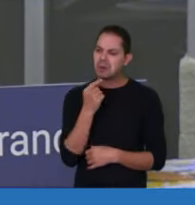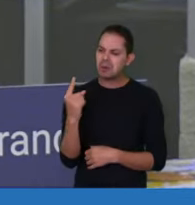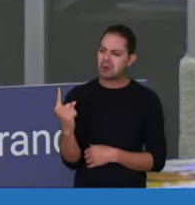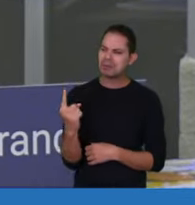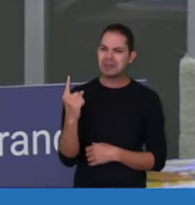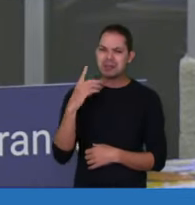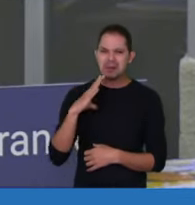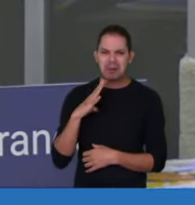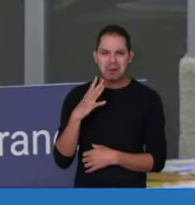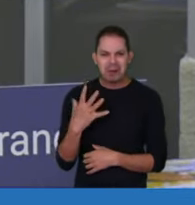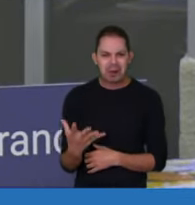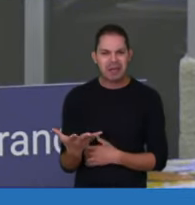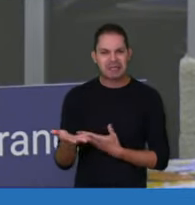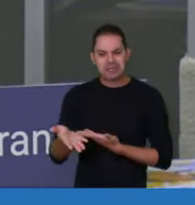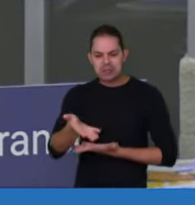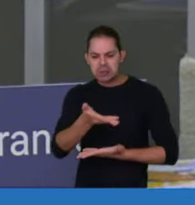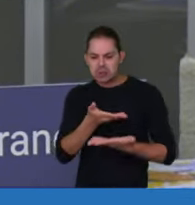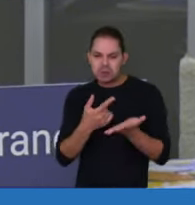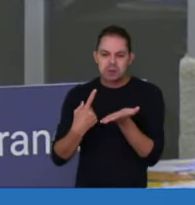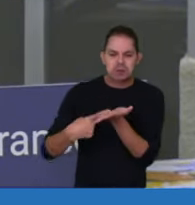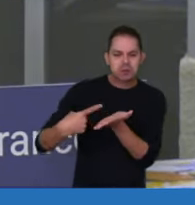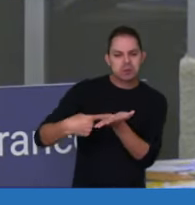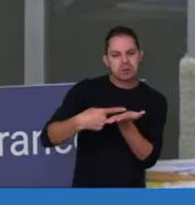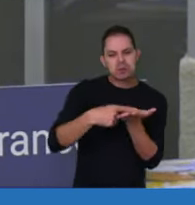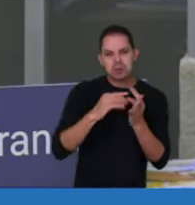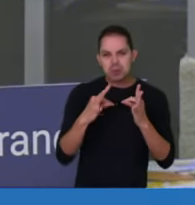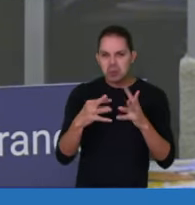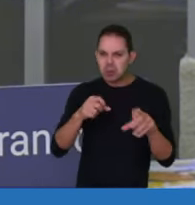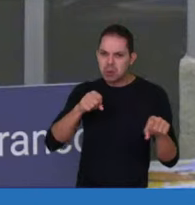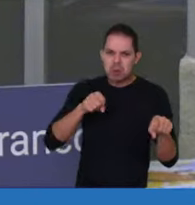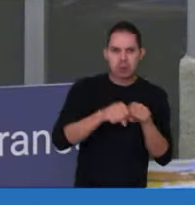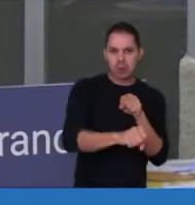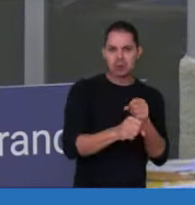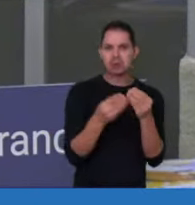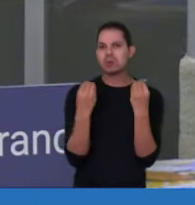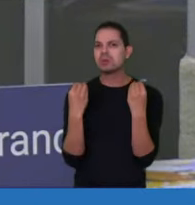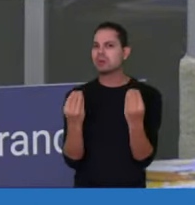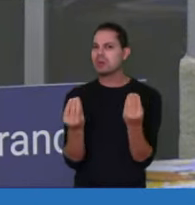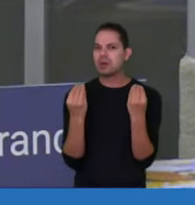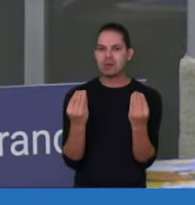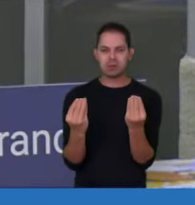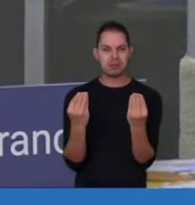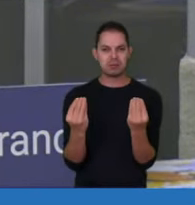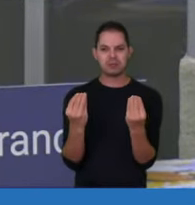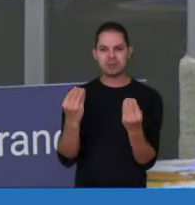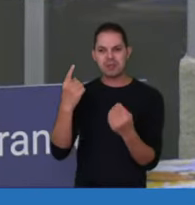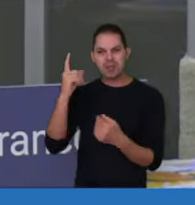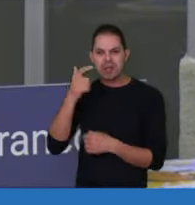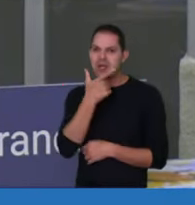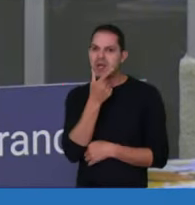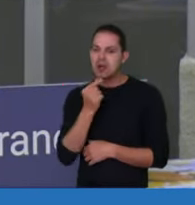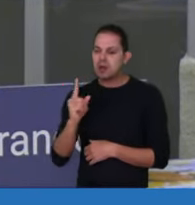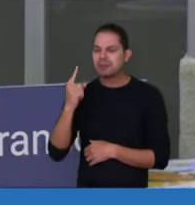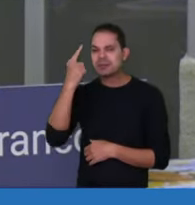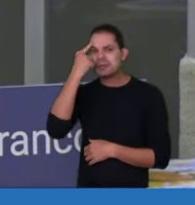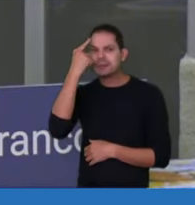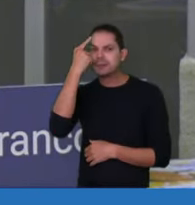ter articulado tudo isso, pensado todas essas coisas.